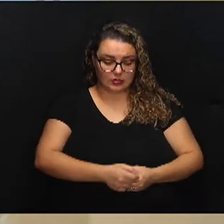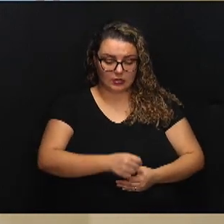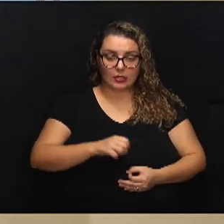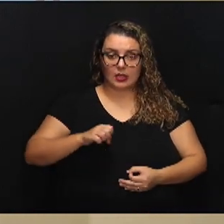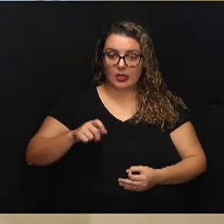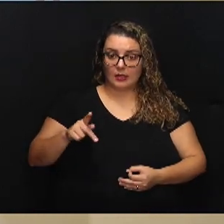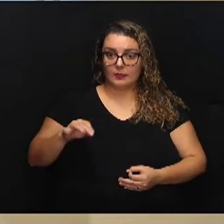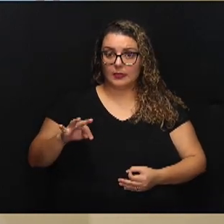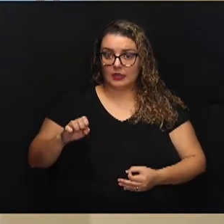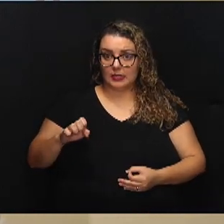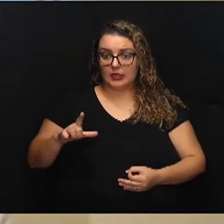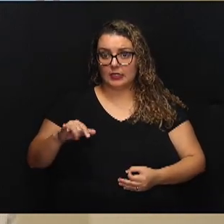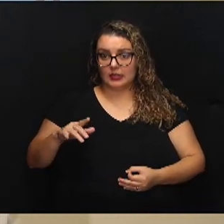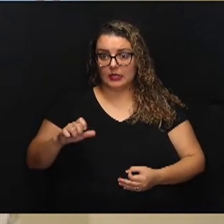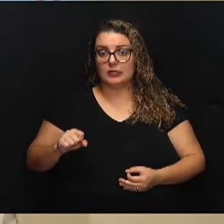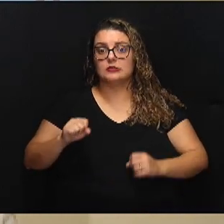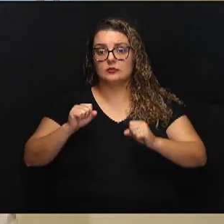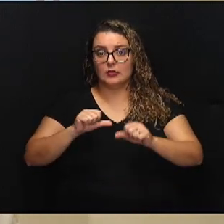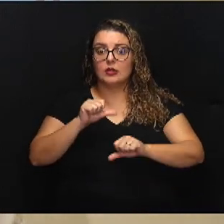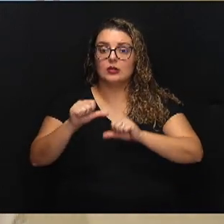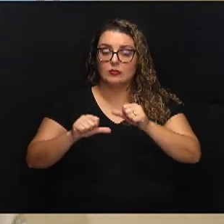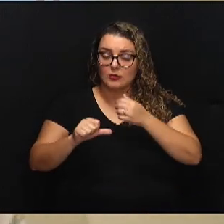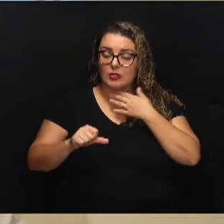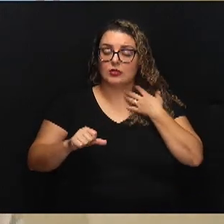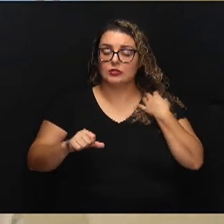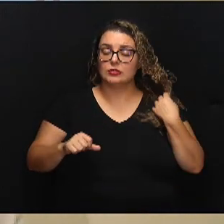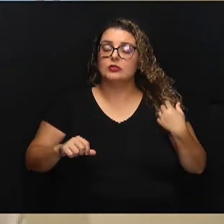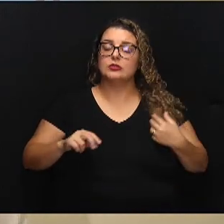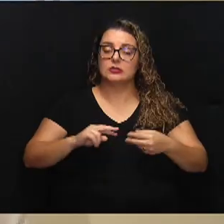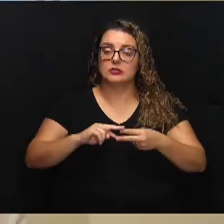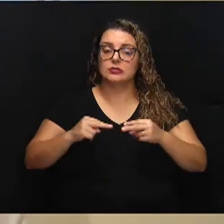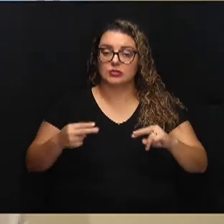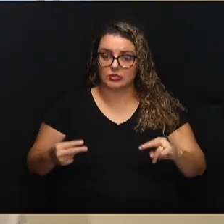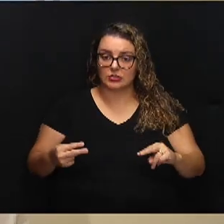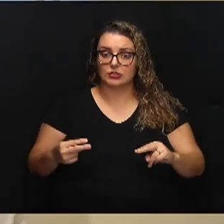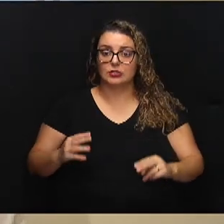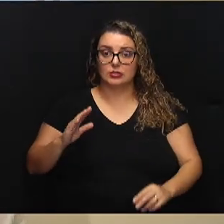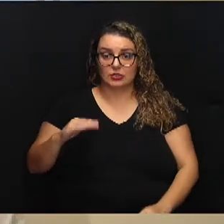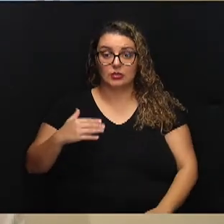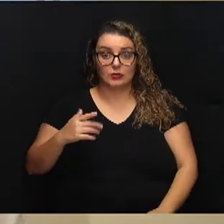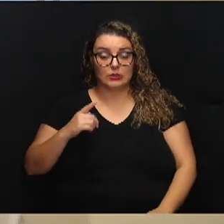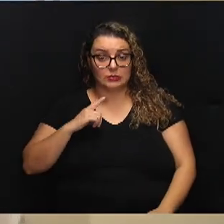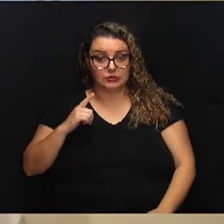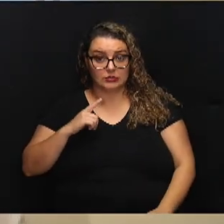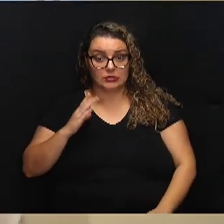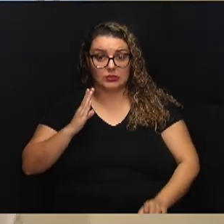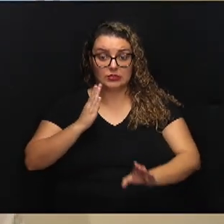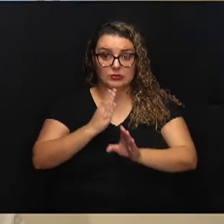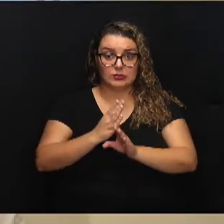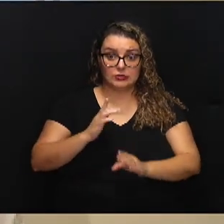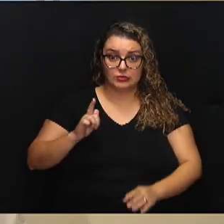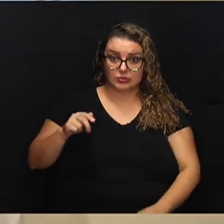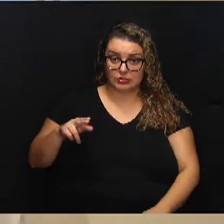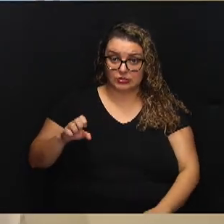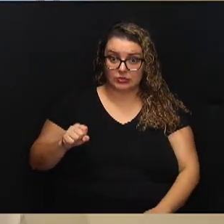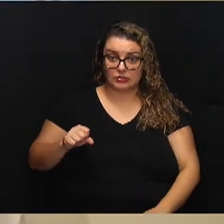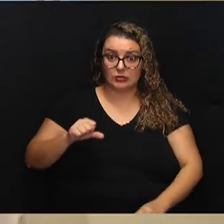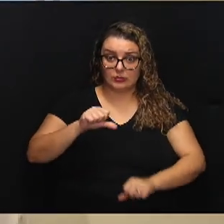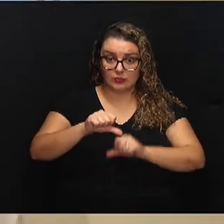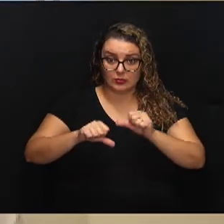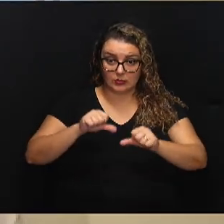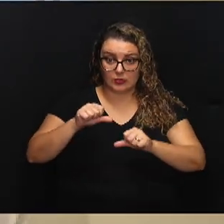epiteliais, podem ter essas mutações genéticas, e quando eu tenho a identificação desses genes mutados